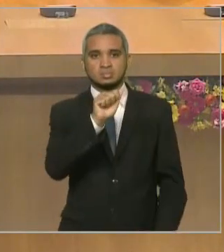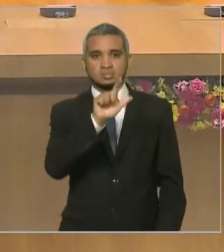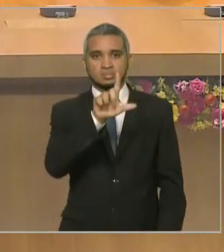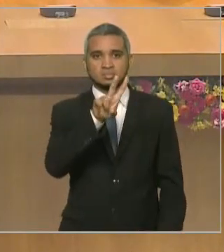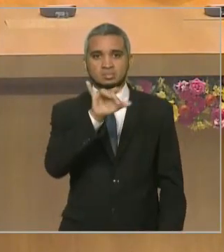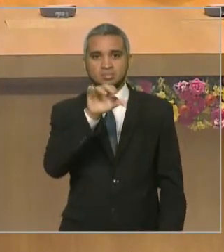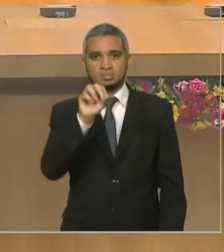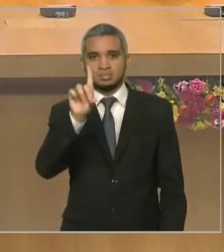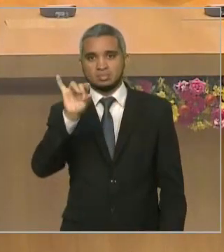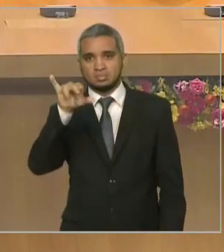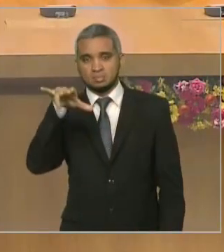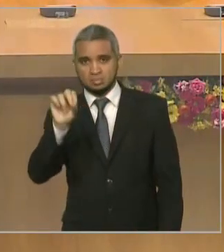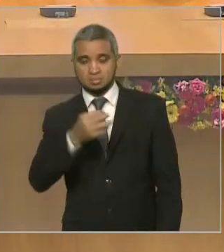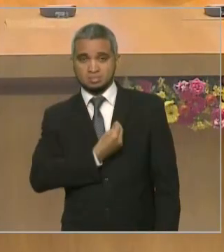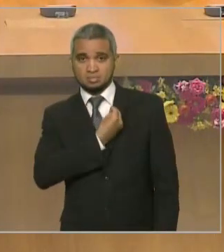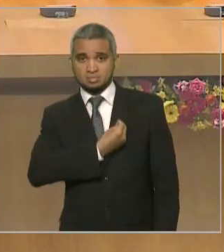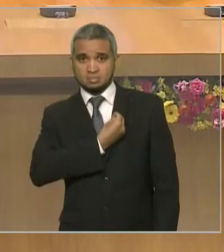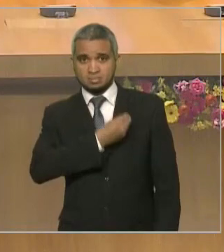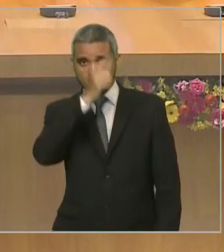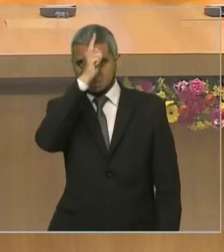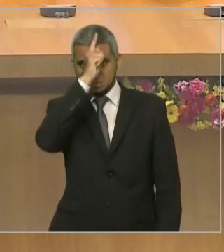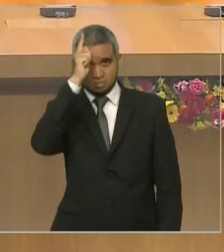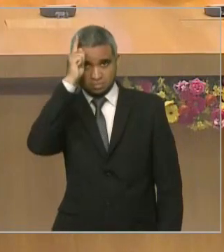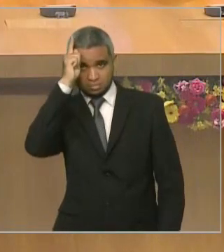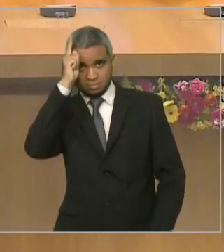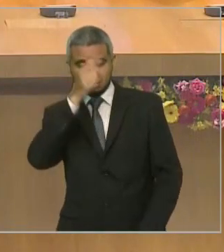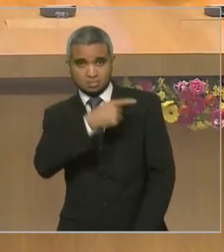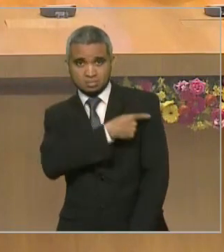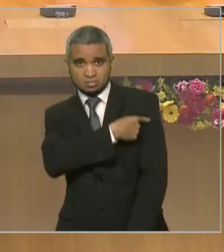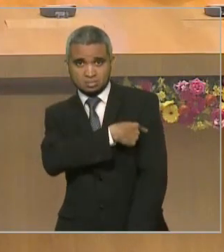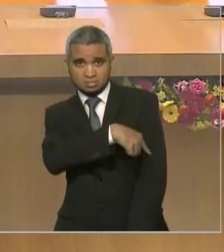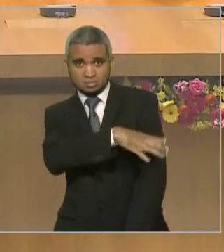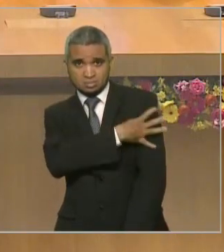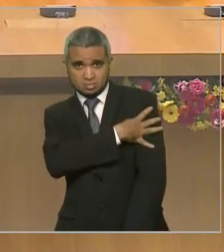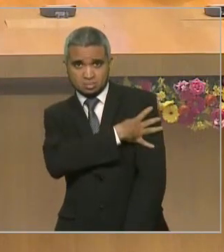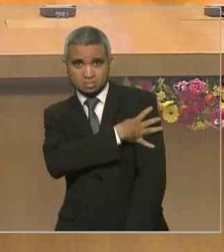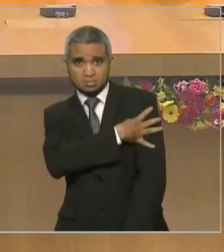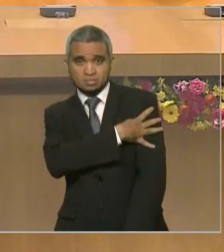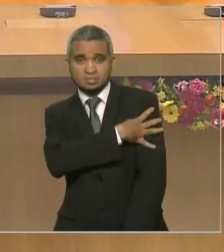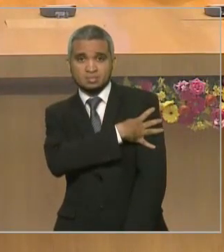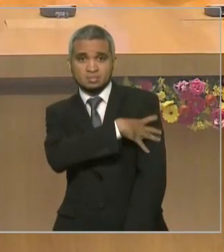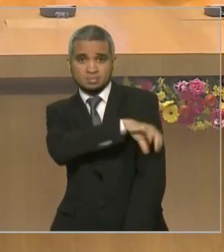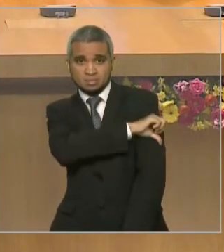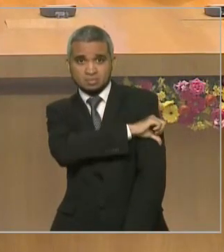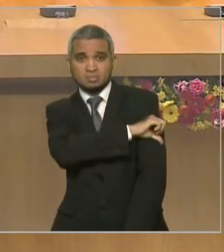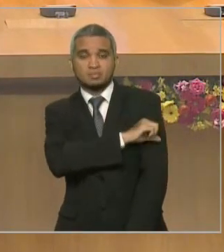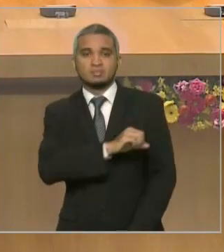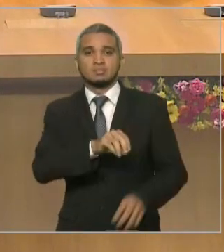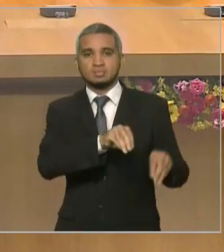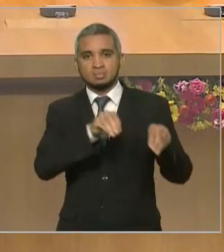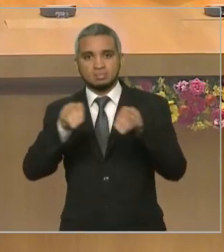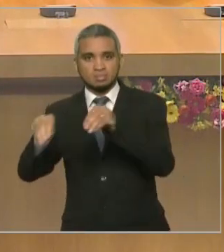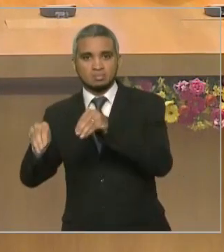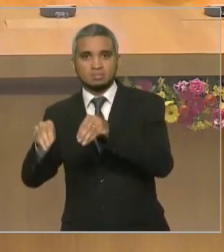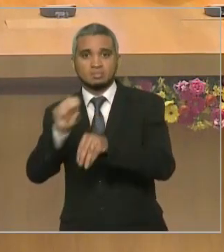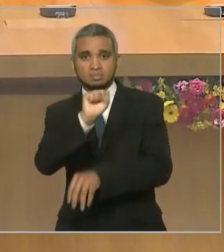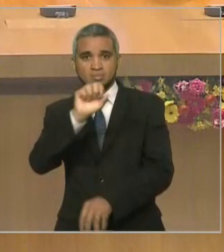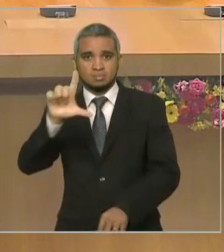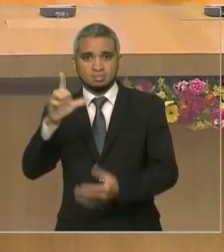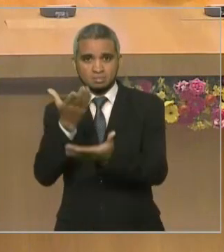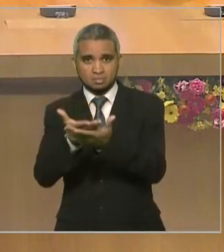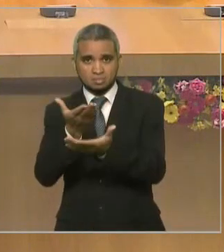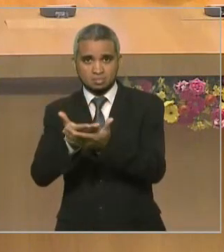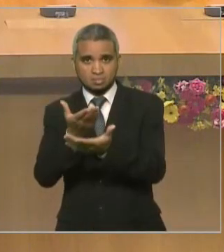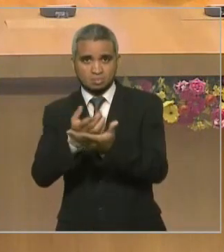até completar o primário. Cursou o ensino médio em São Luís e foi na Faculdade de Direito